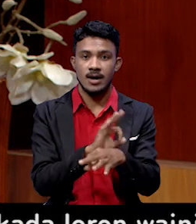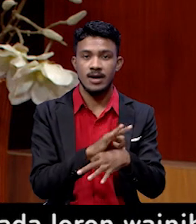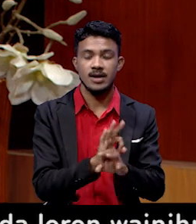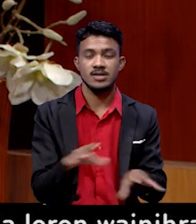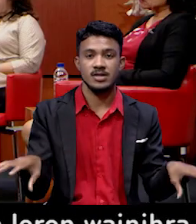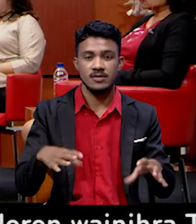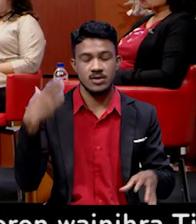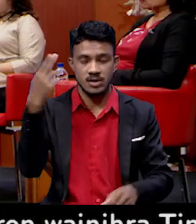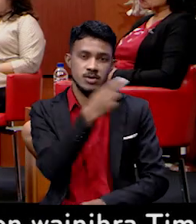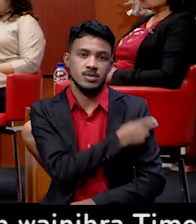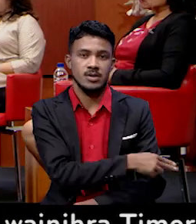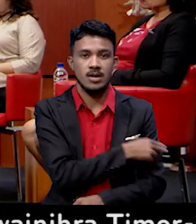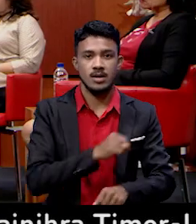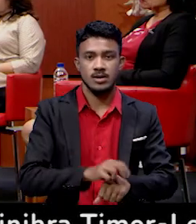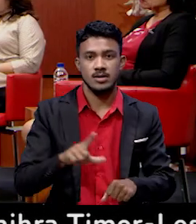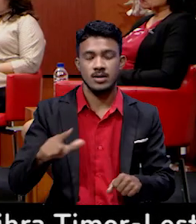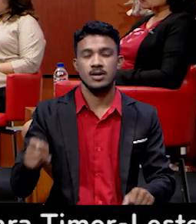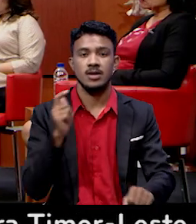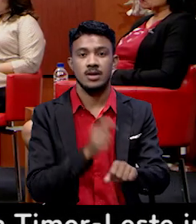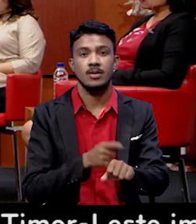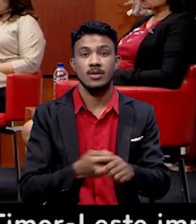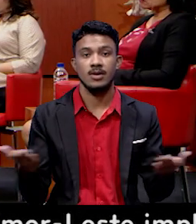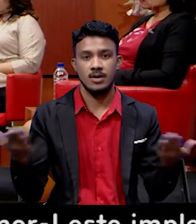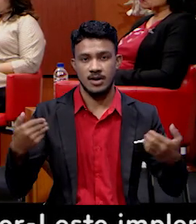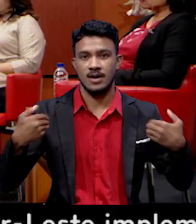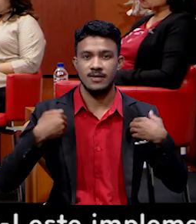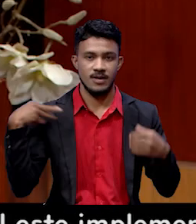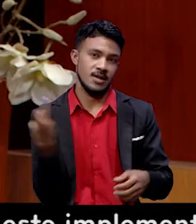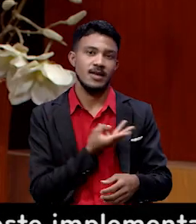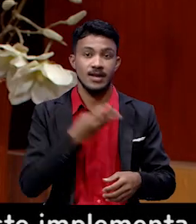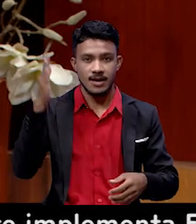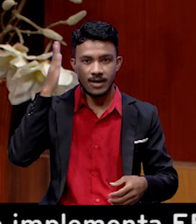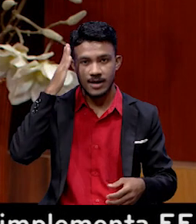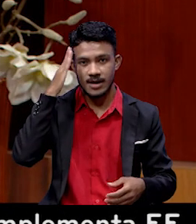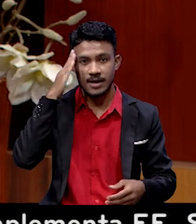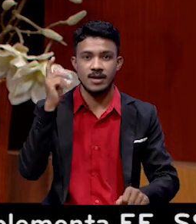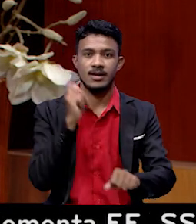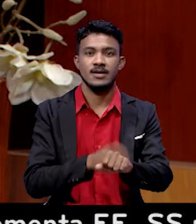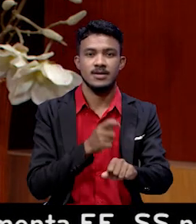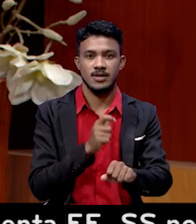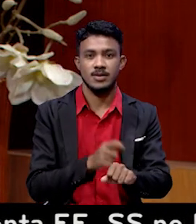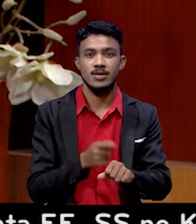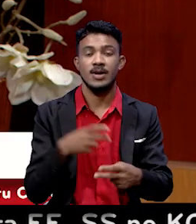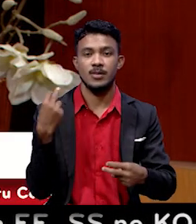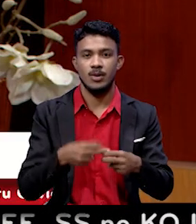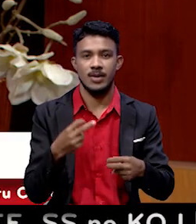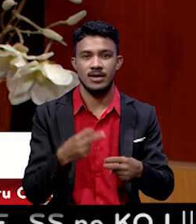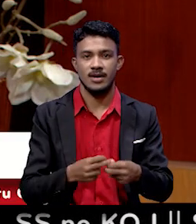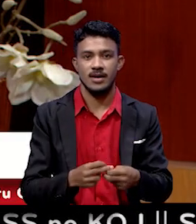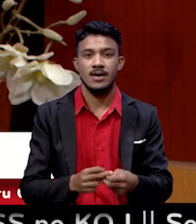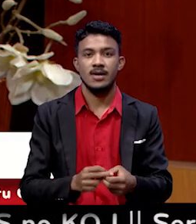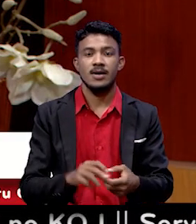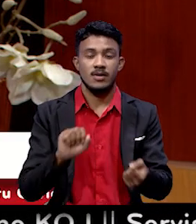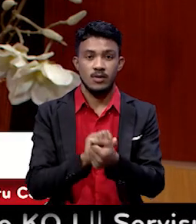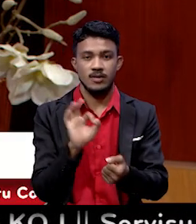hospital nacional. E a situação é bem acumulada e está tendo uma situação preocupante. A pandemia é